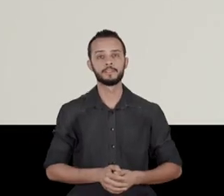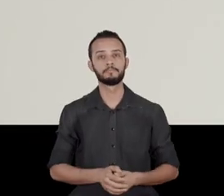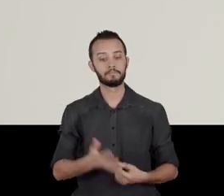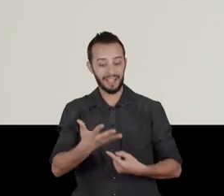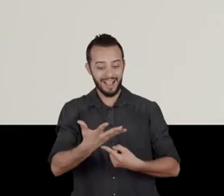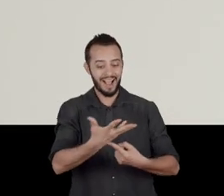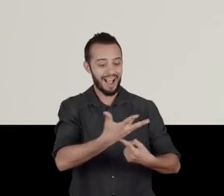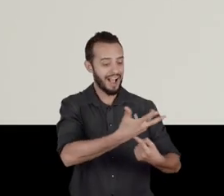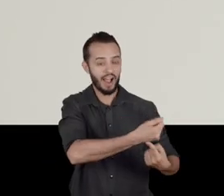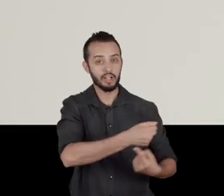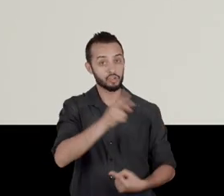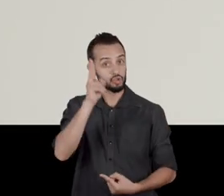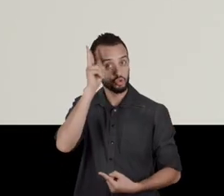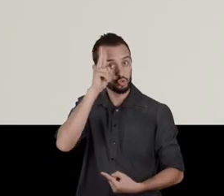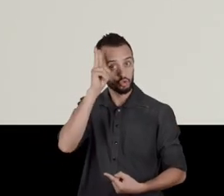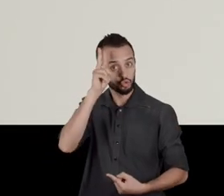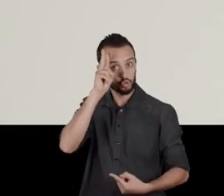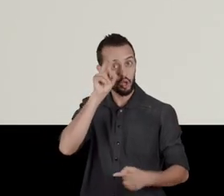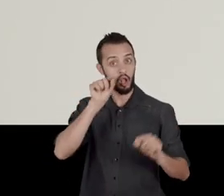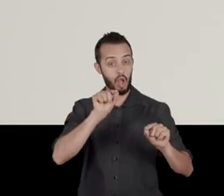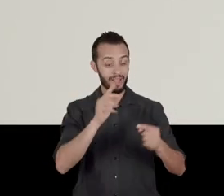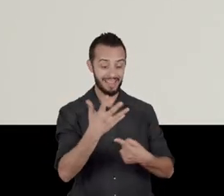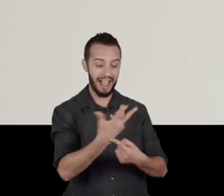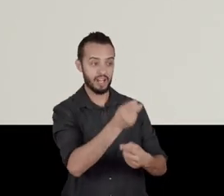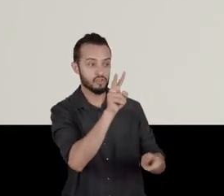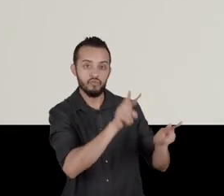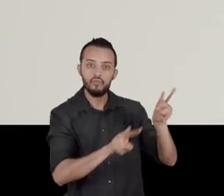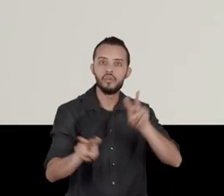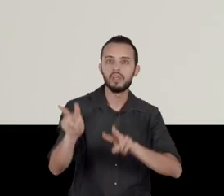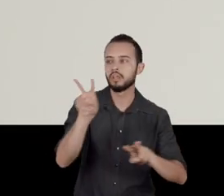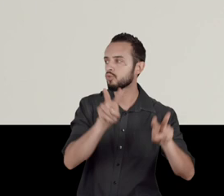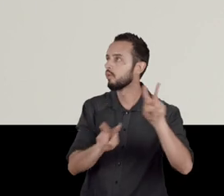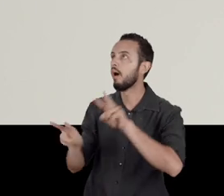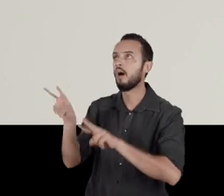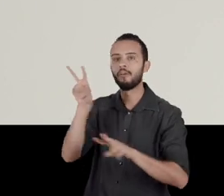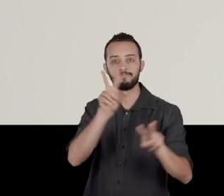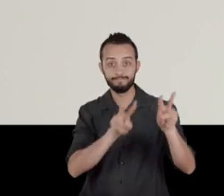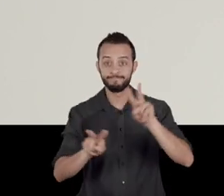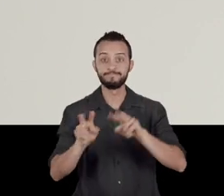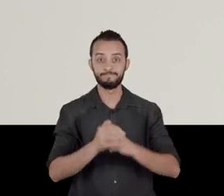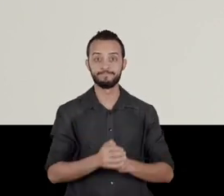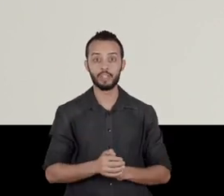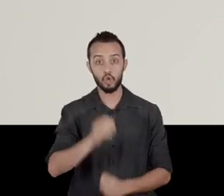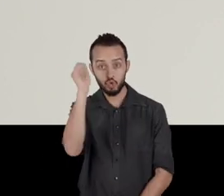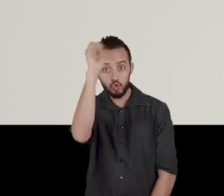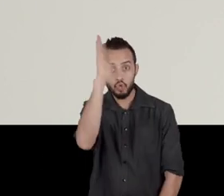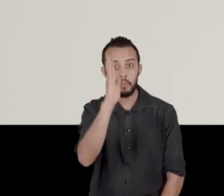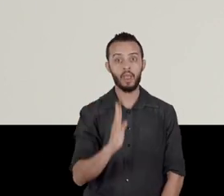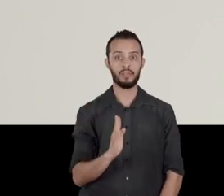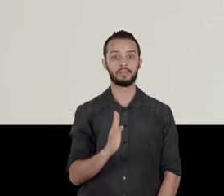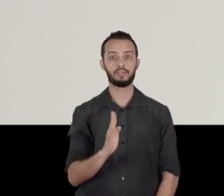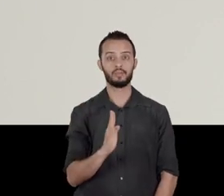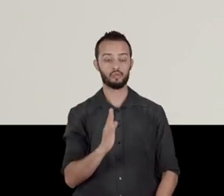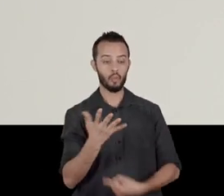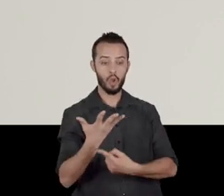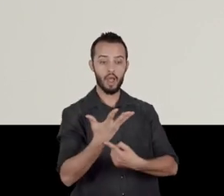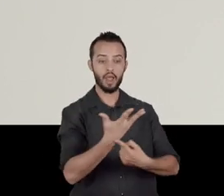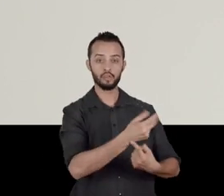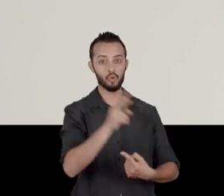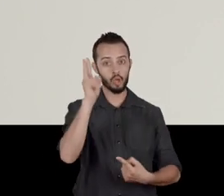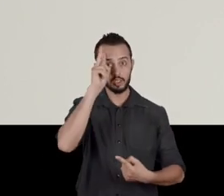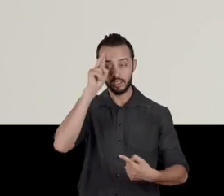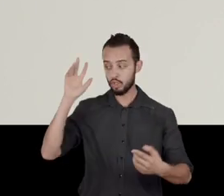em história da arte, né, falar mais do ponto de vista das artes visuais, né, em história da arte no